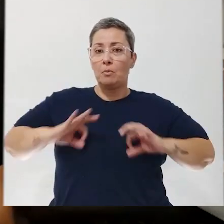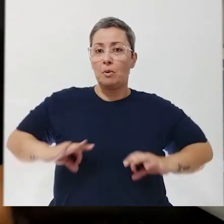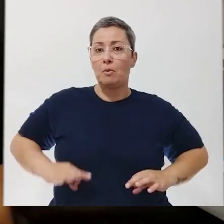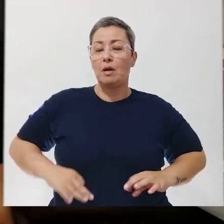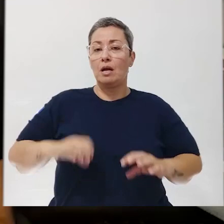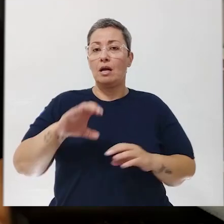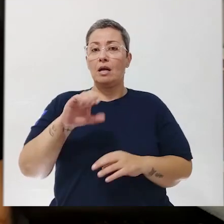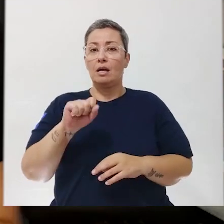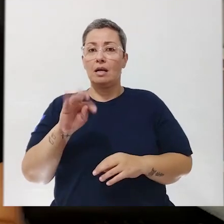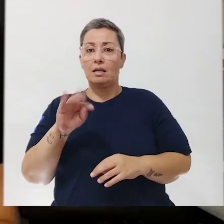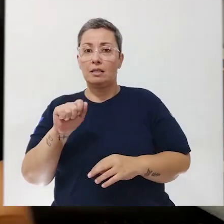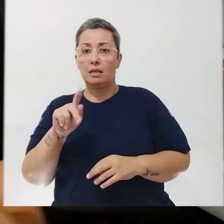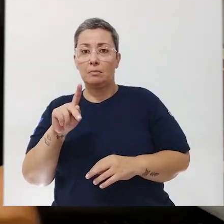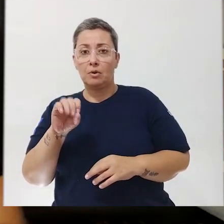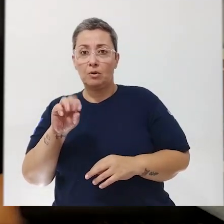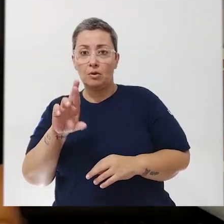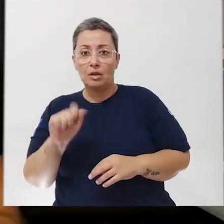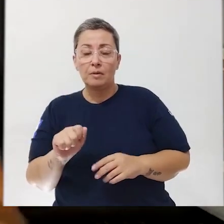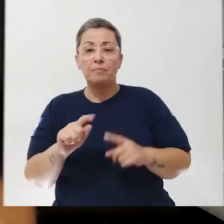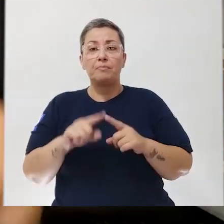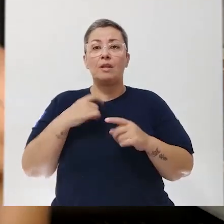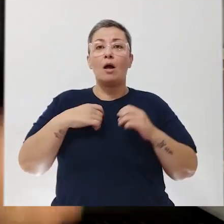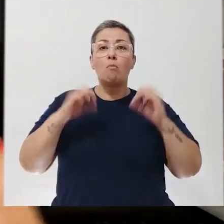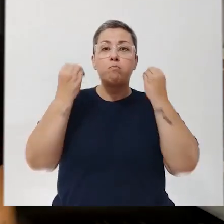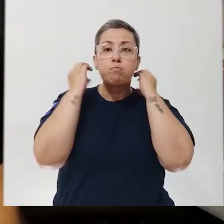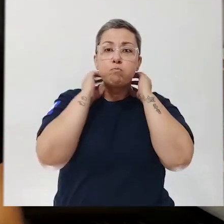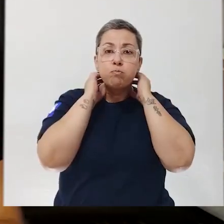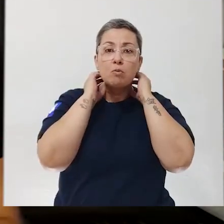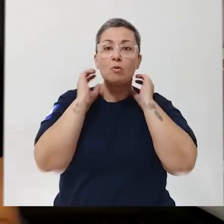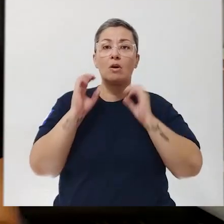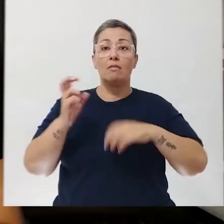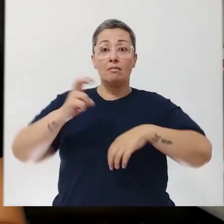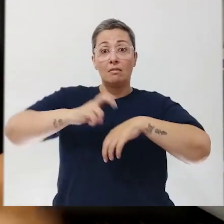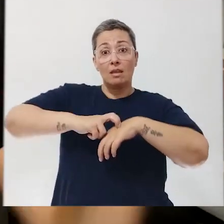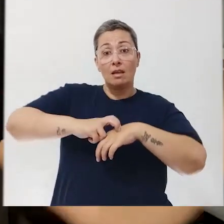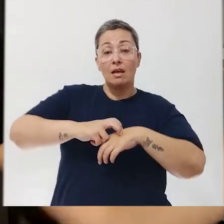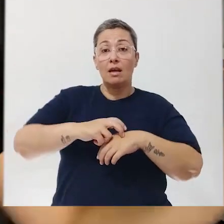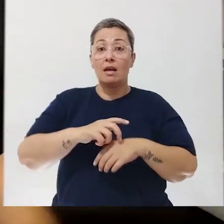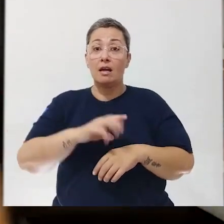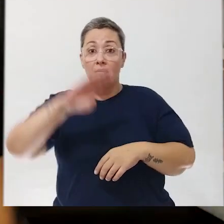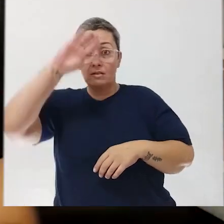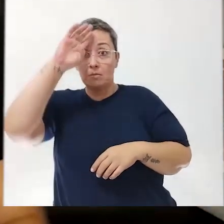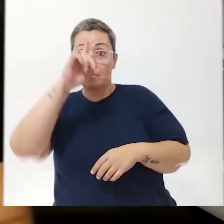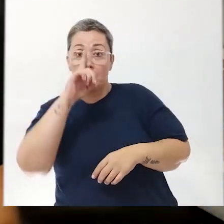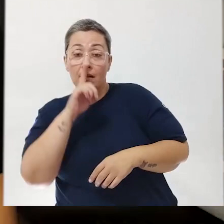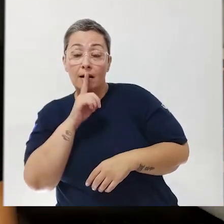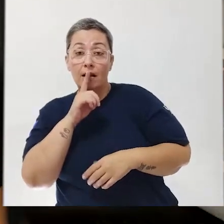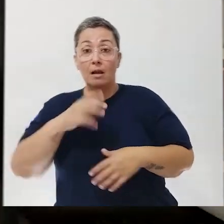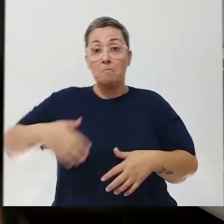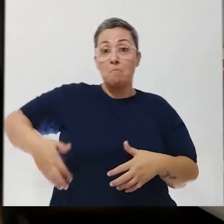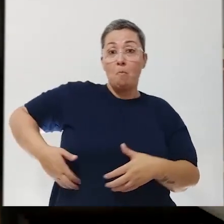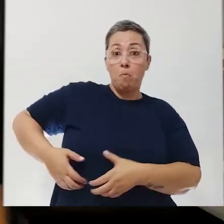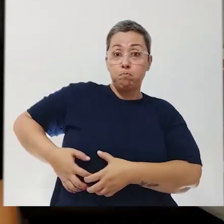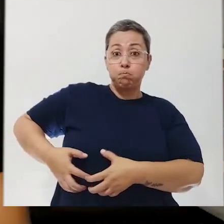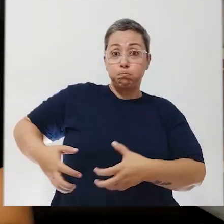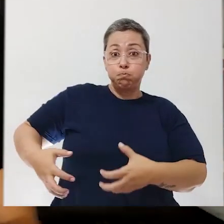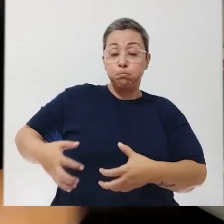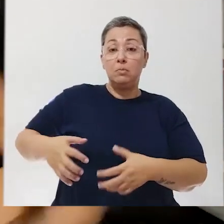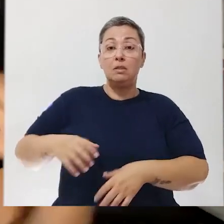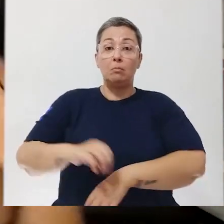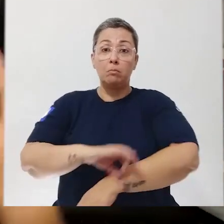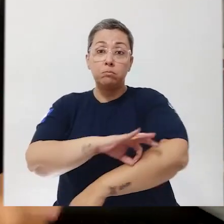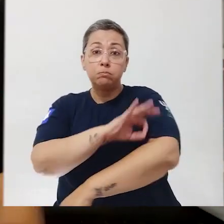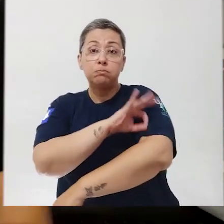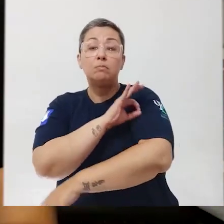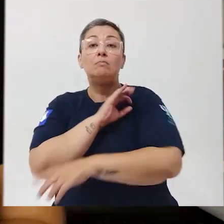ou varicela, cachumba, dengue, febre amarela, hepatite, rubéola, sarampo,